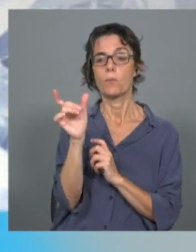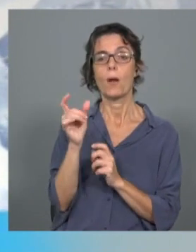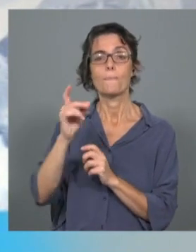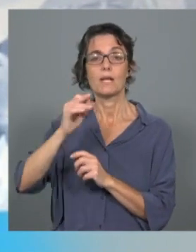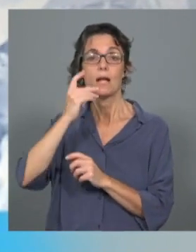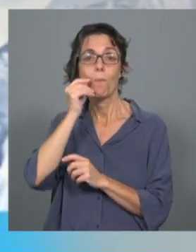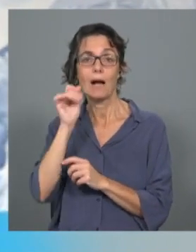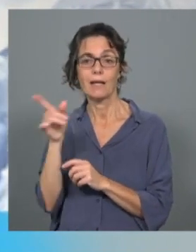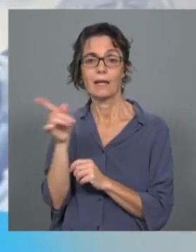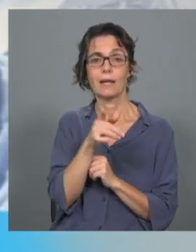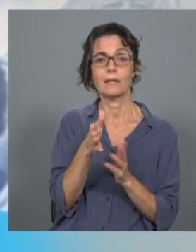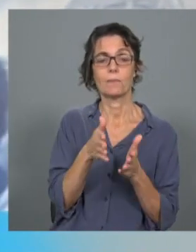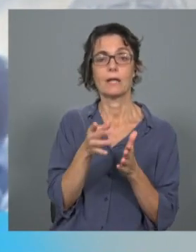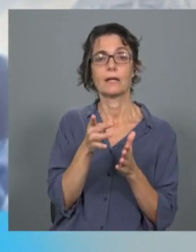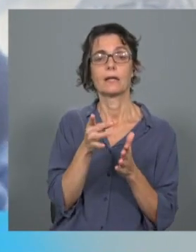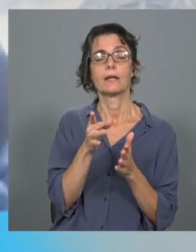distribuição dos